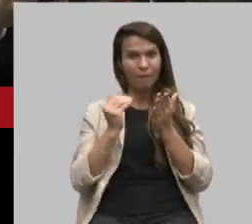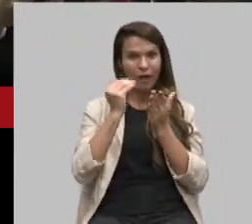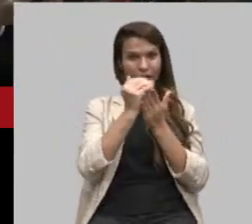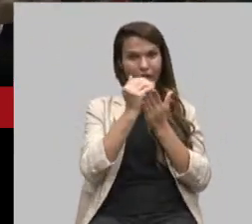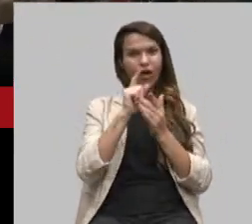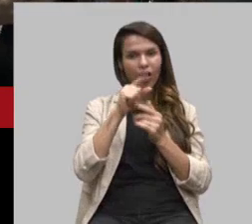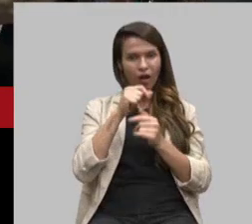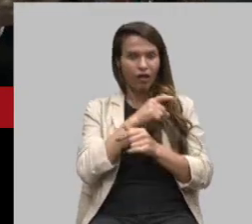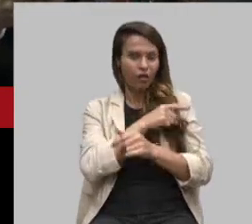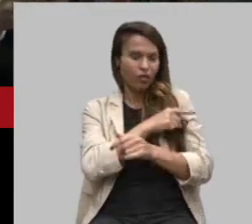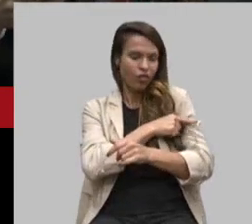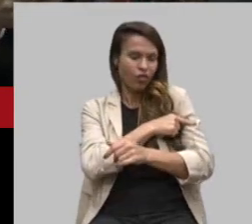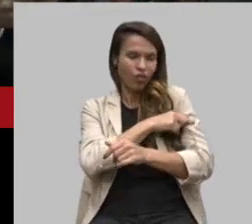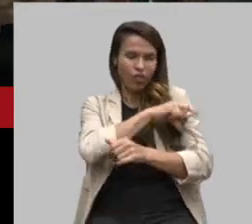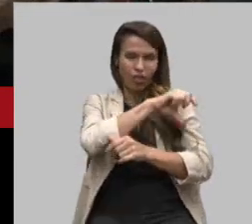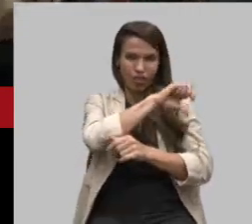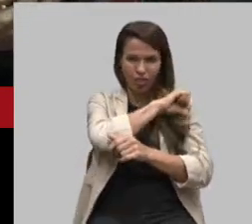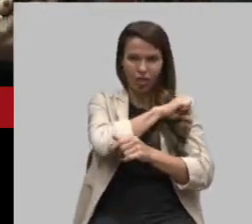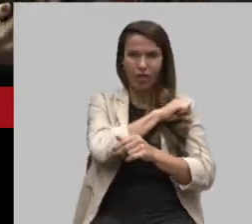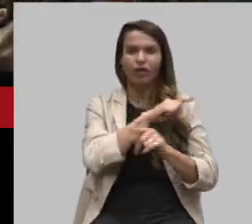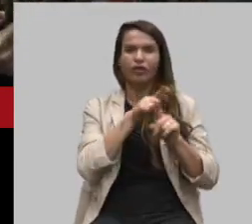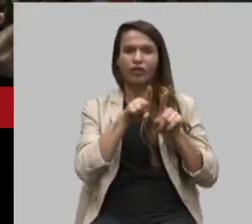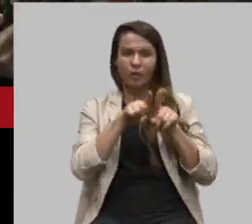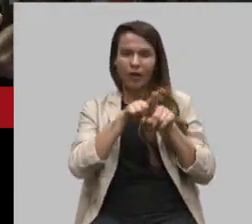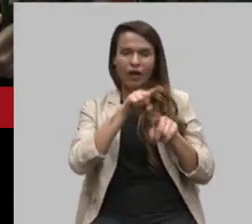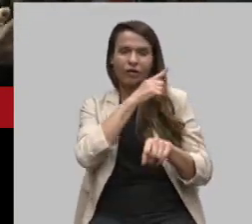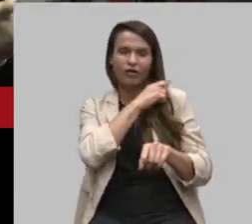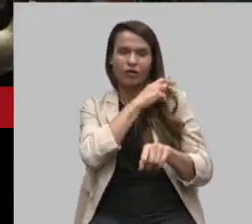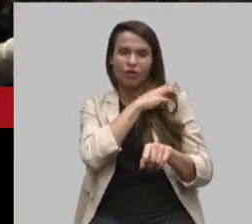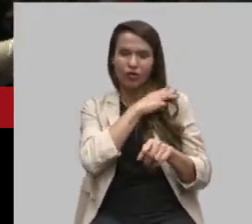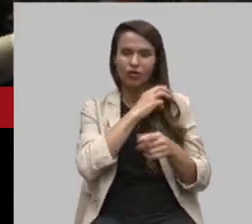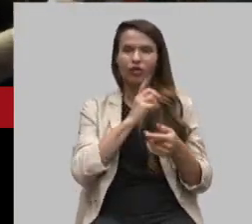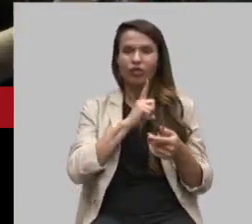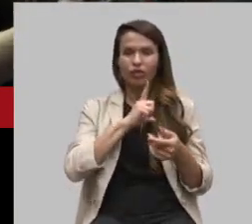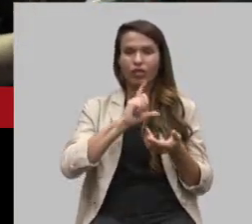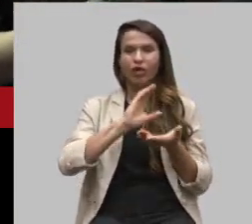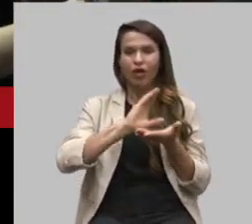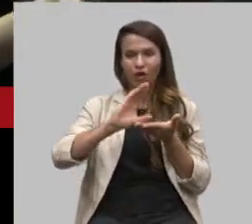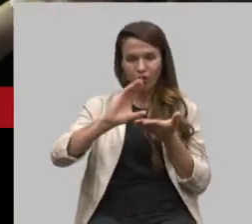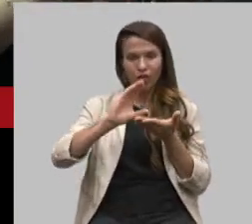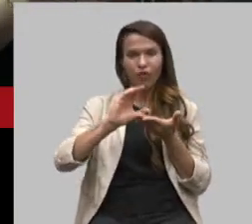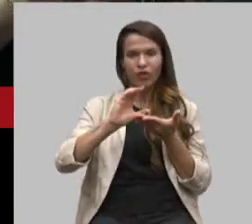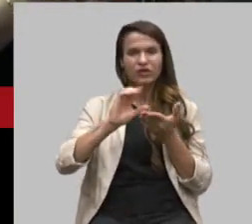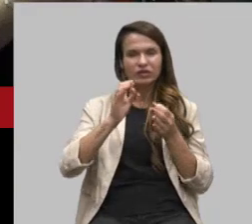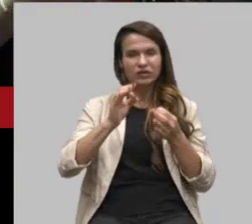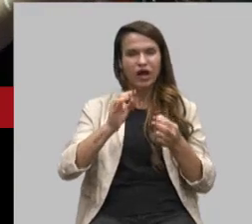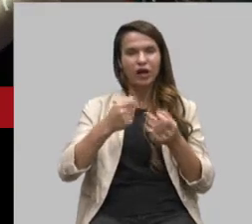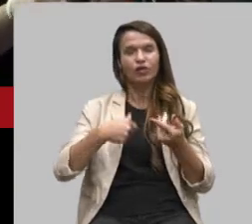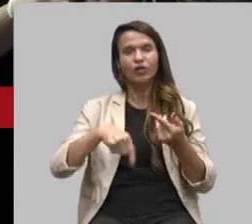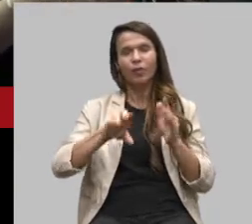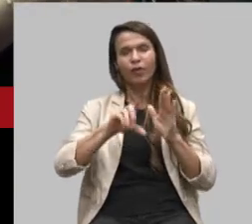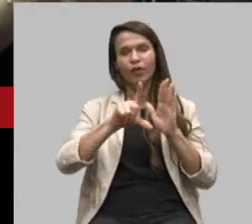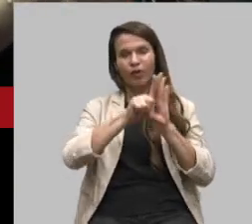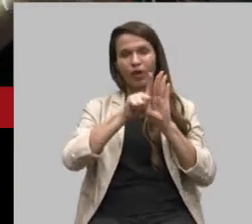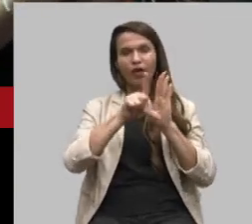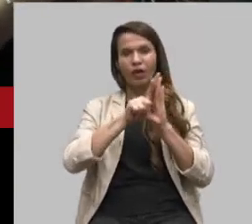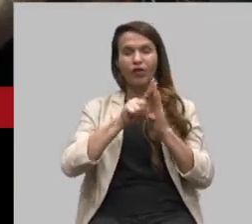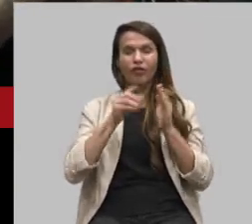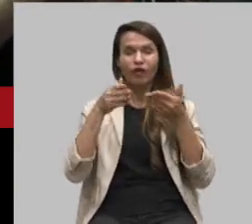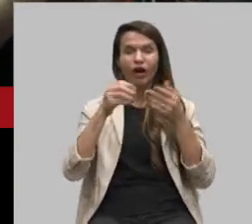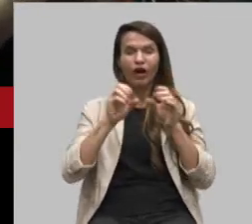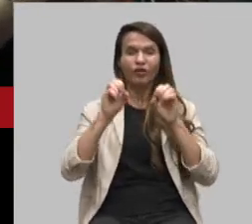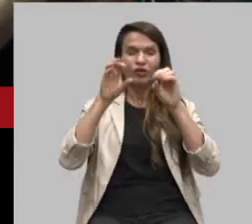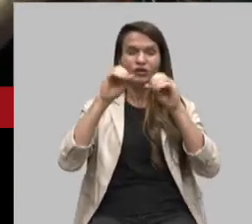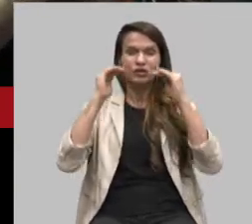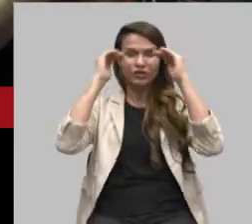e médio deixando uma quantia reservada correta por lei para o ensino superior assim fazendo com que o nosso nível de